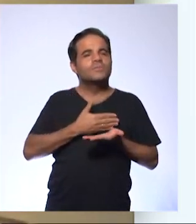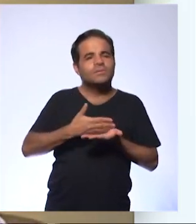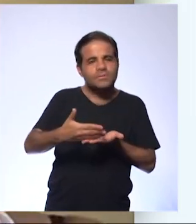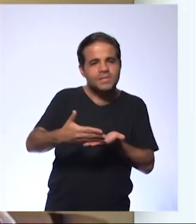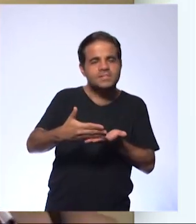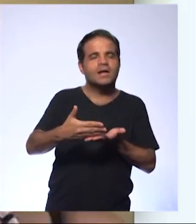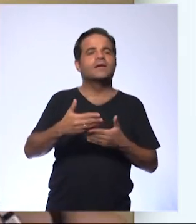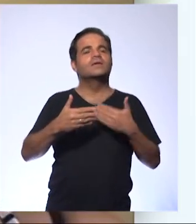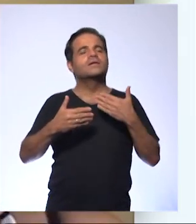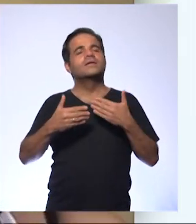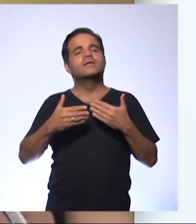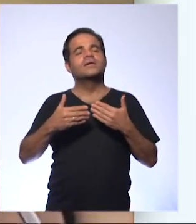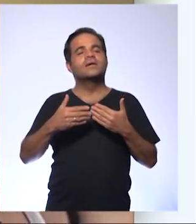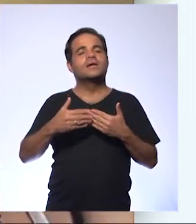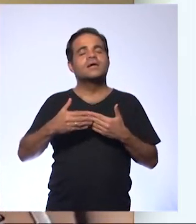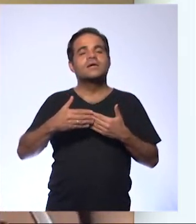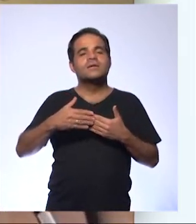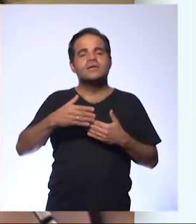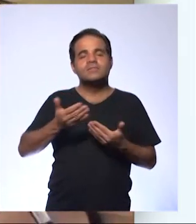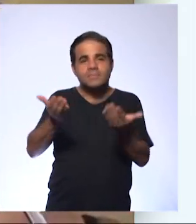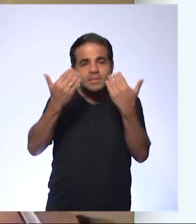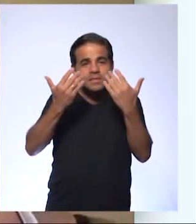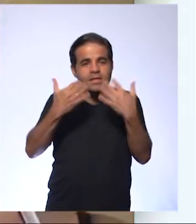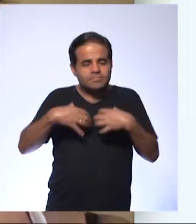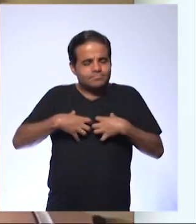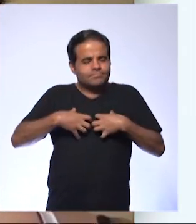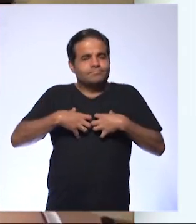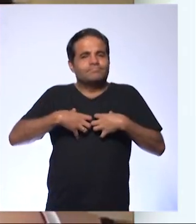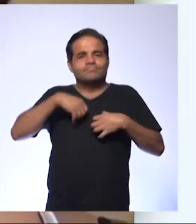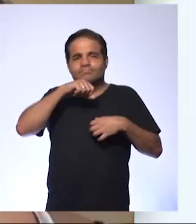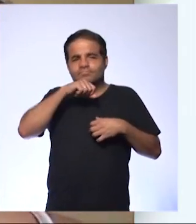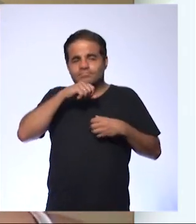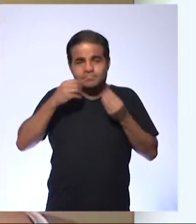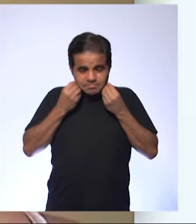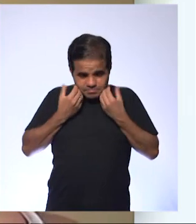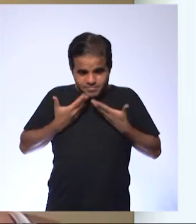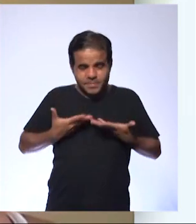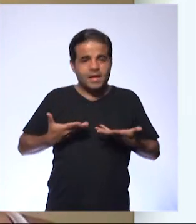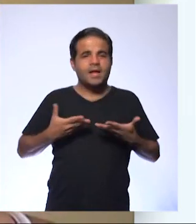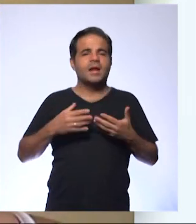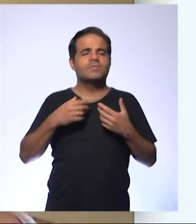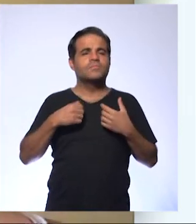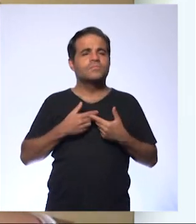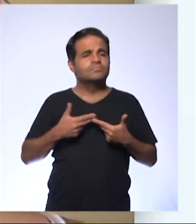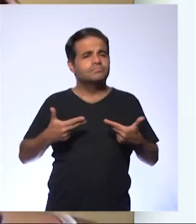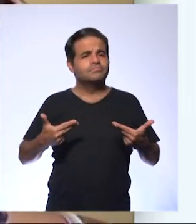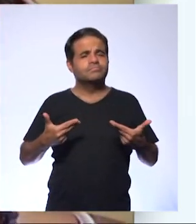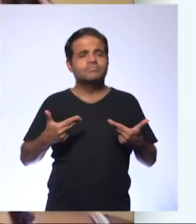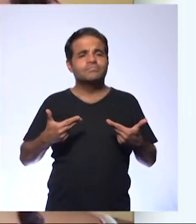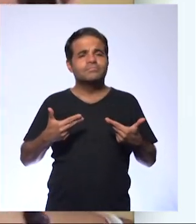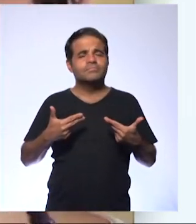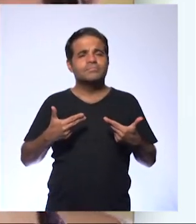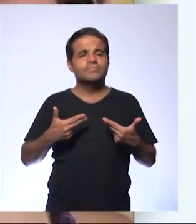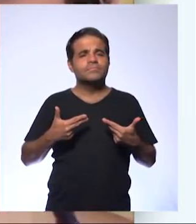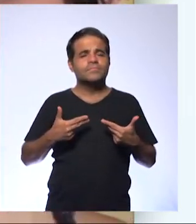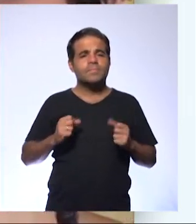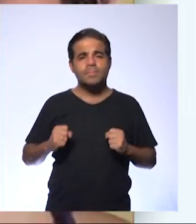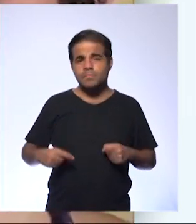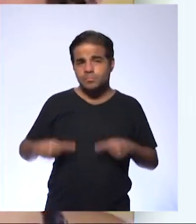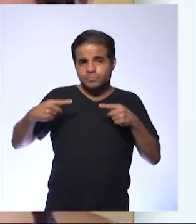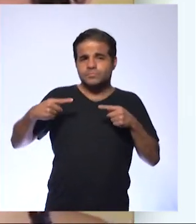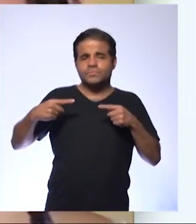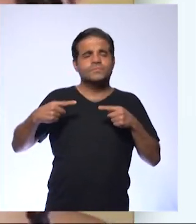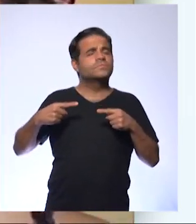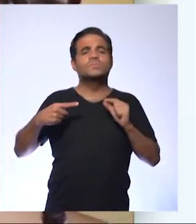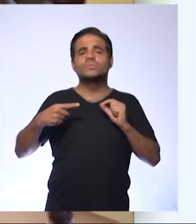começar, porque a maternidade ela revela muita novidade, né? E o conflito muitas vezes